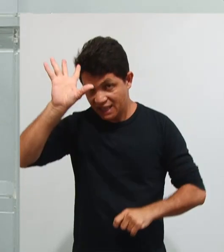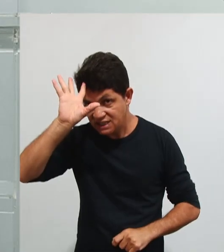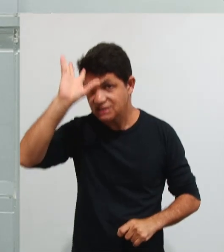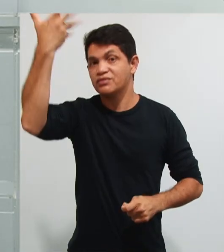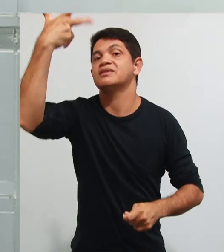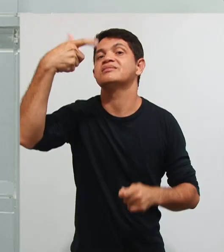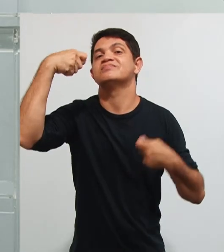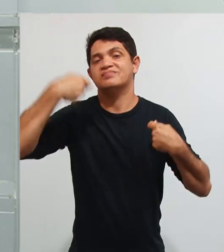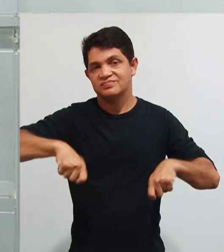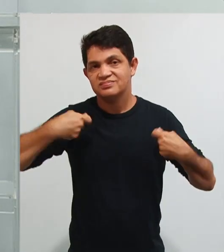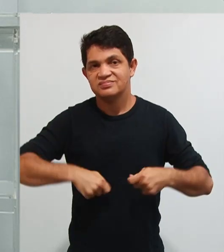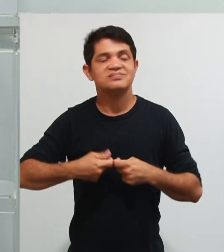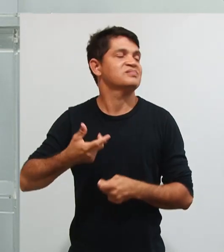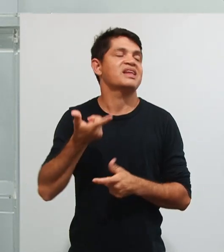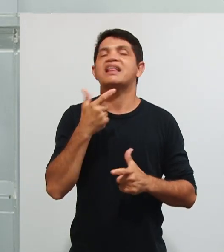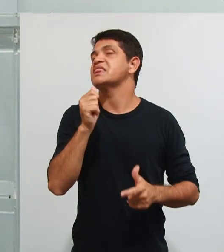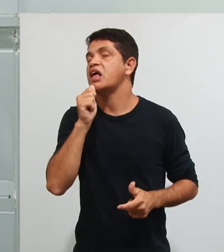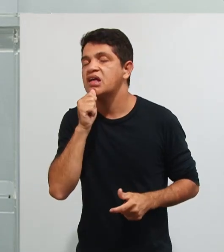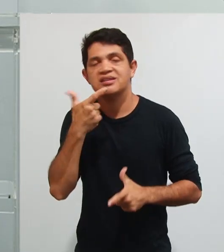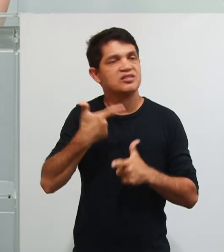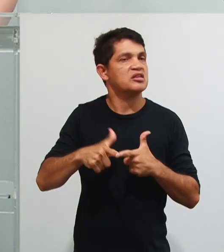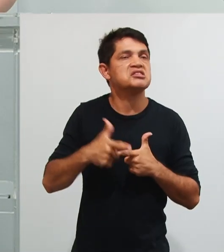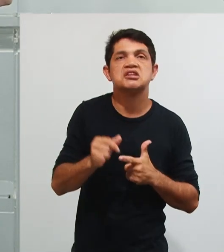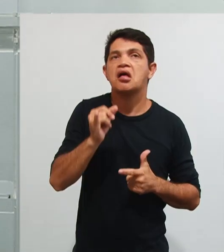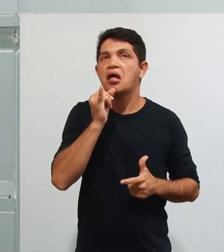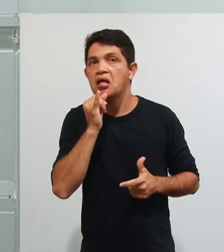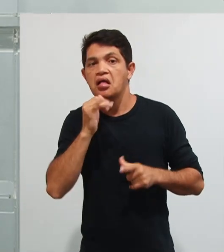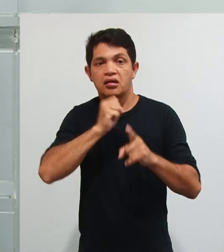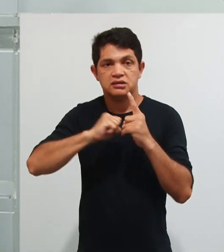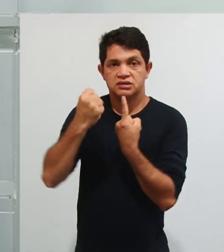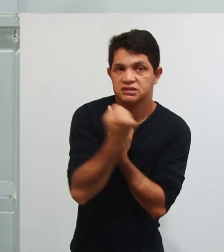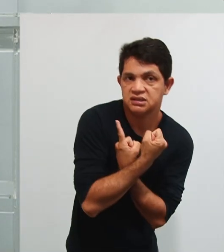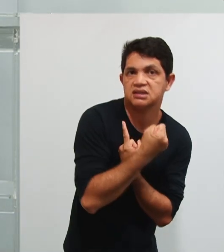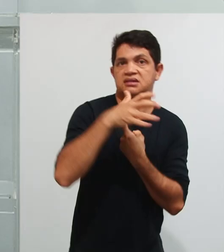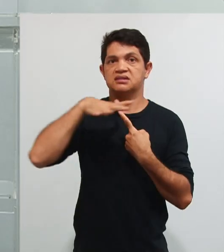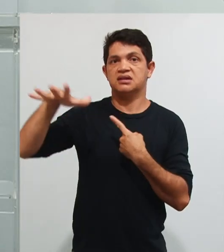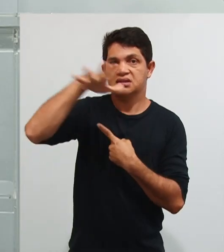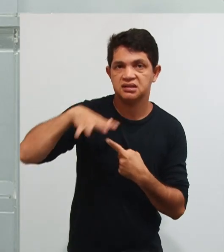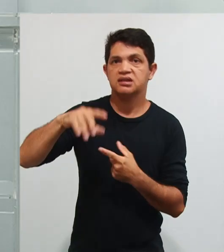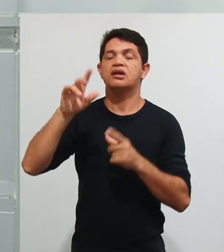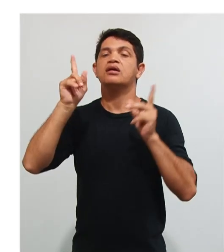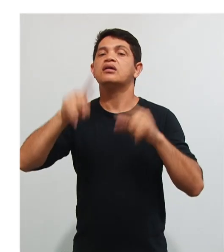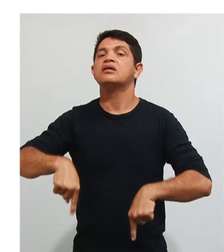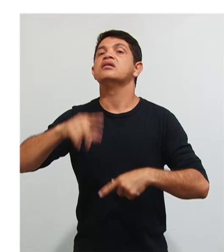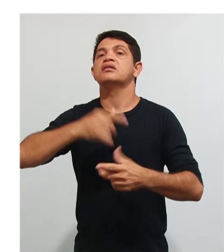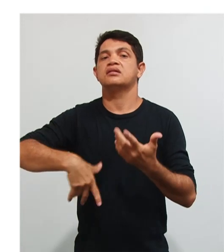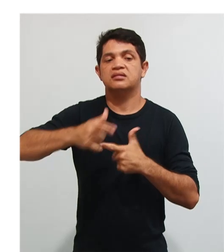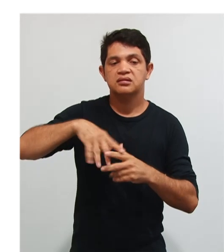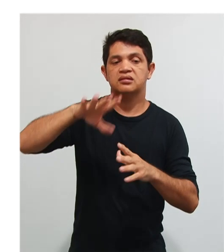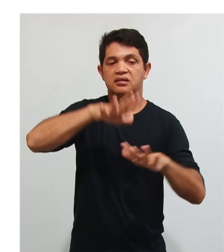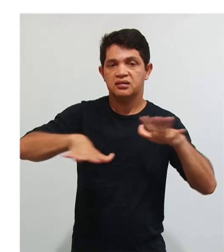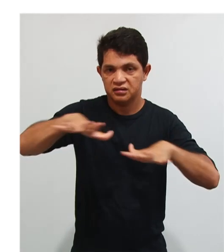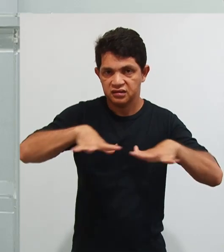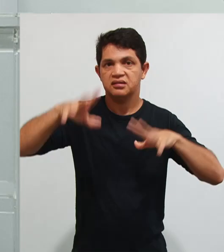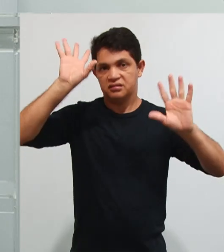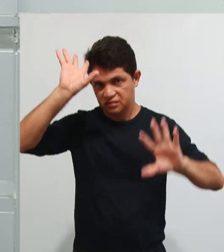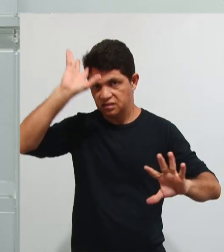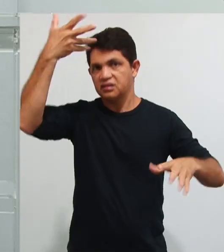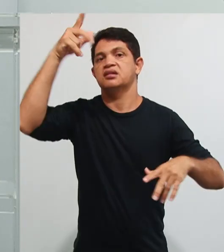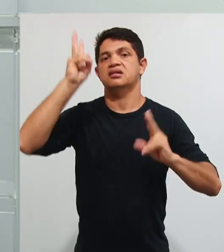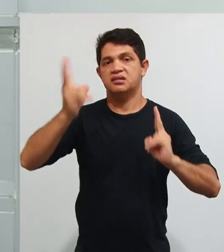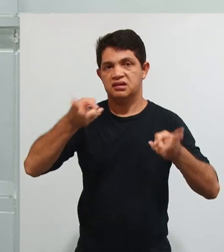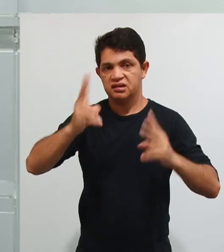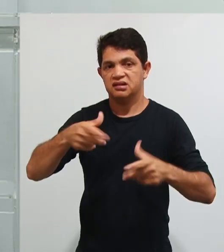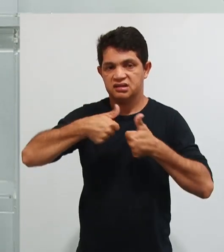resolver, ele nem existe ainda para essa sociedade. Ou seja, senhores, o meu movimento, ele sempre